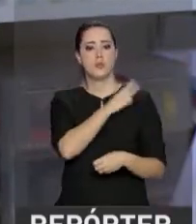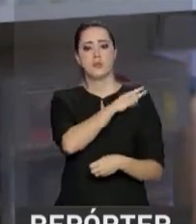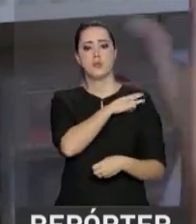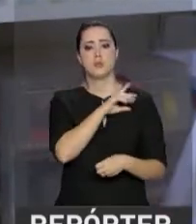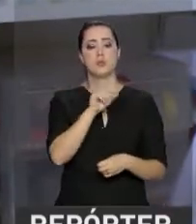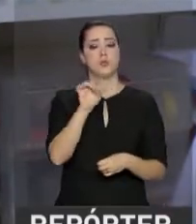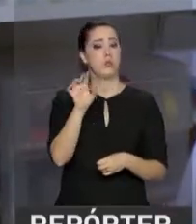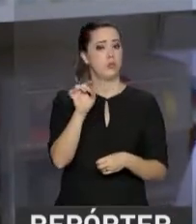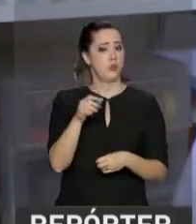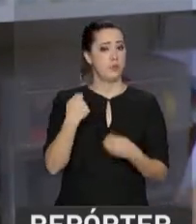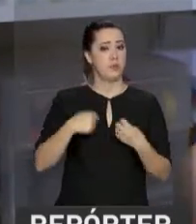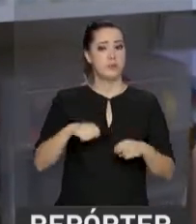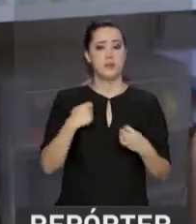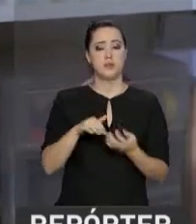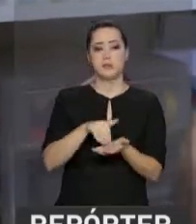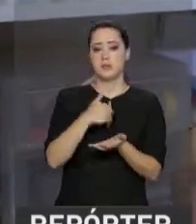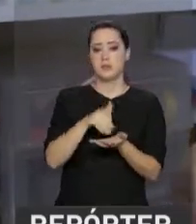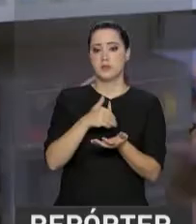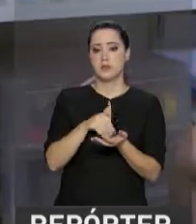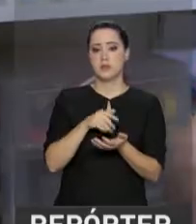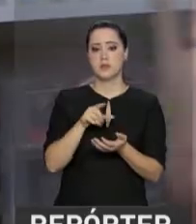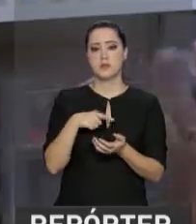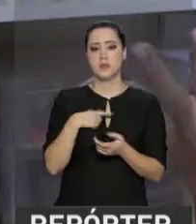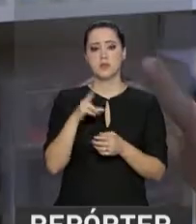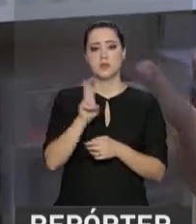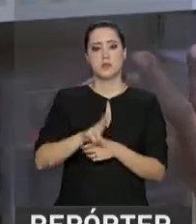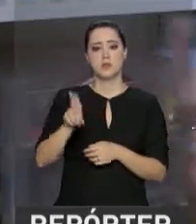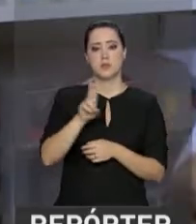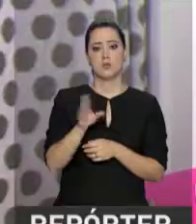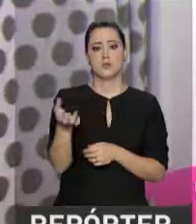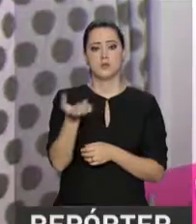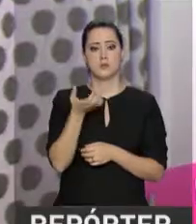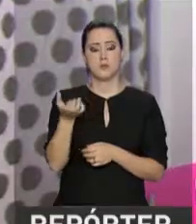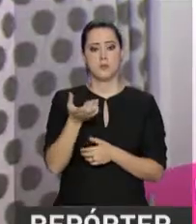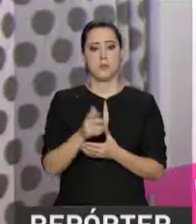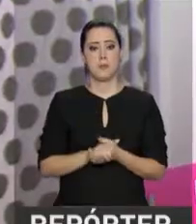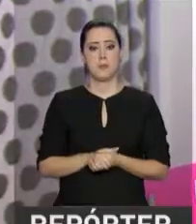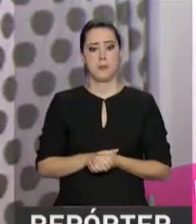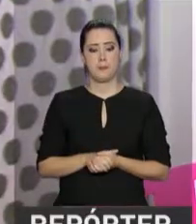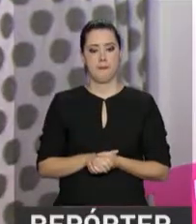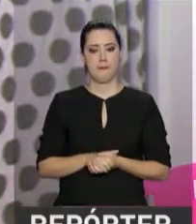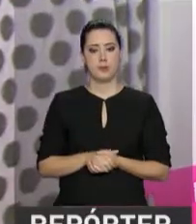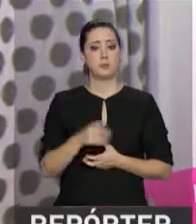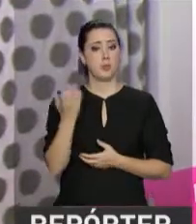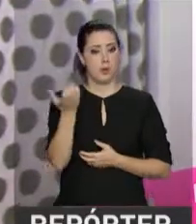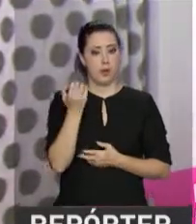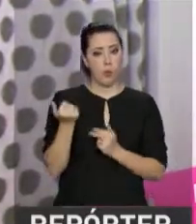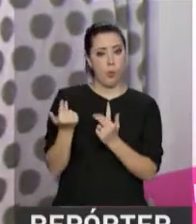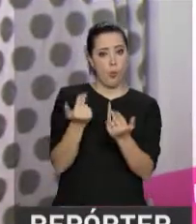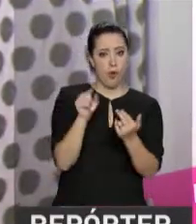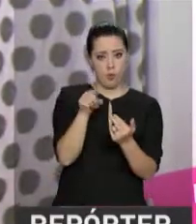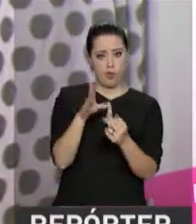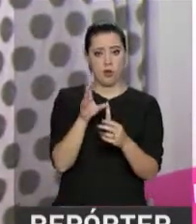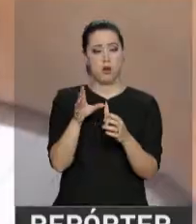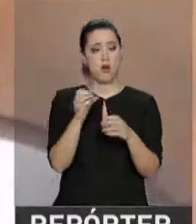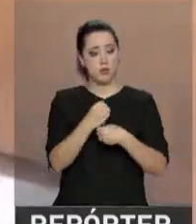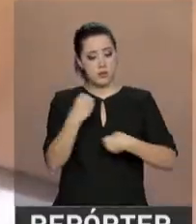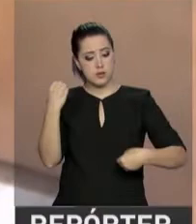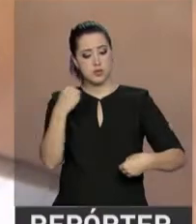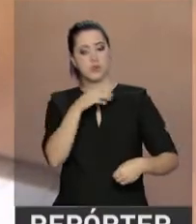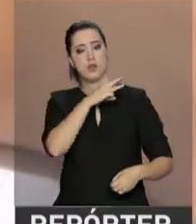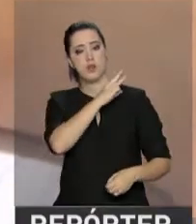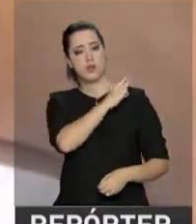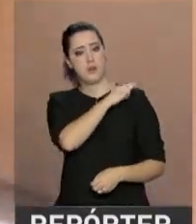precisaria pegar na secretaria realmente e utilizar porque você quisesse e quem deseja como isadora ter o certificado de conclusão